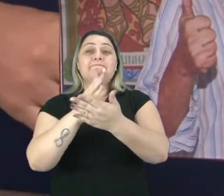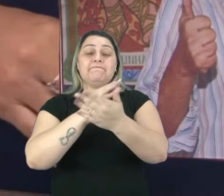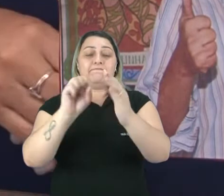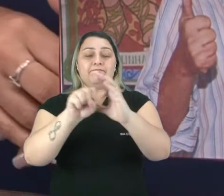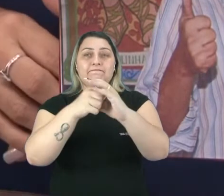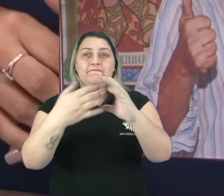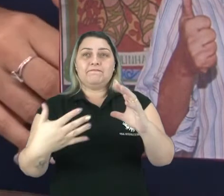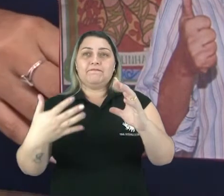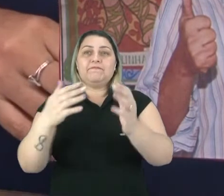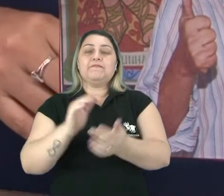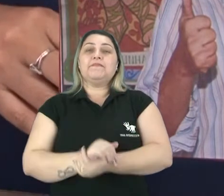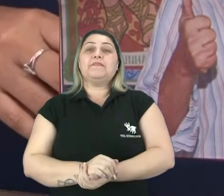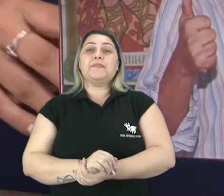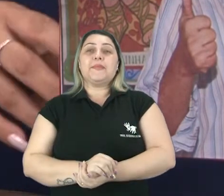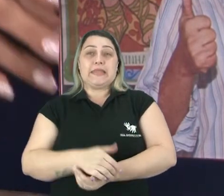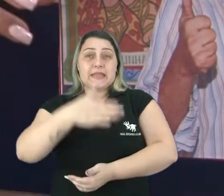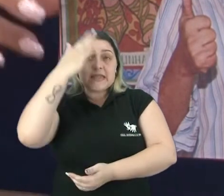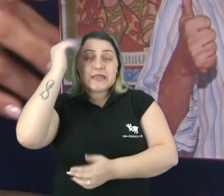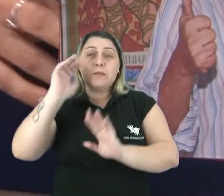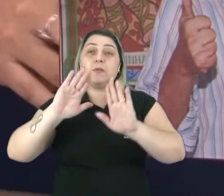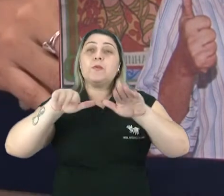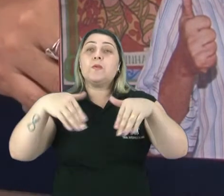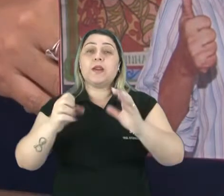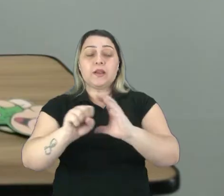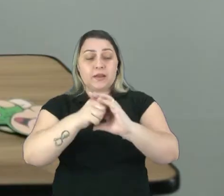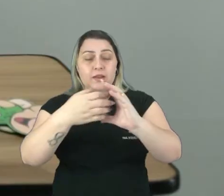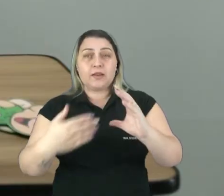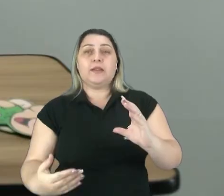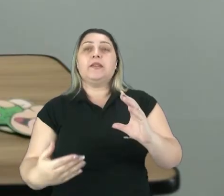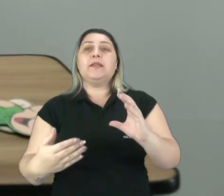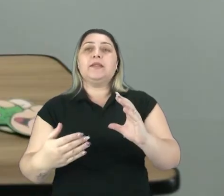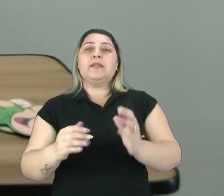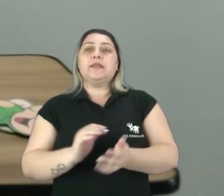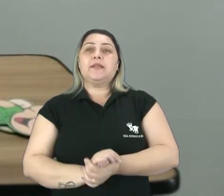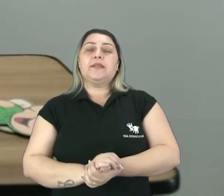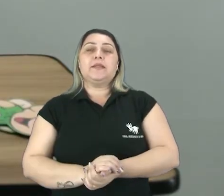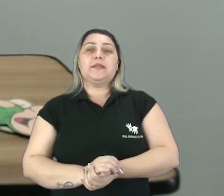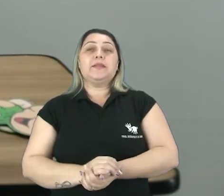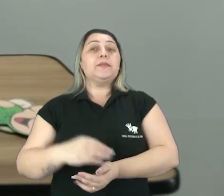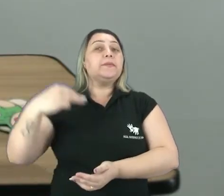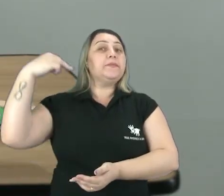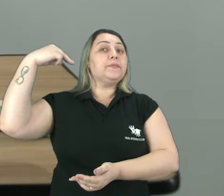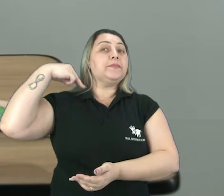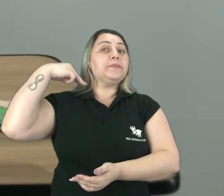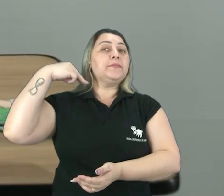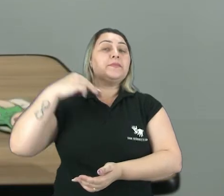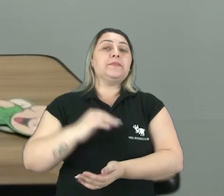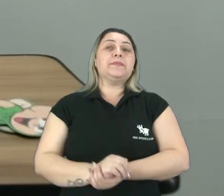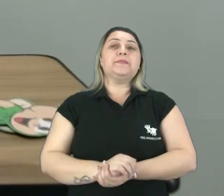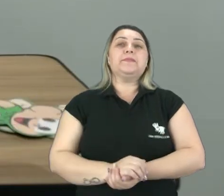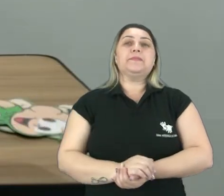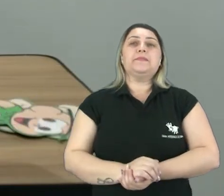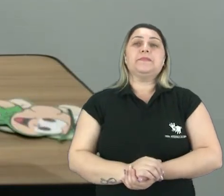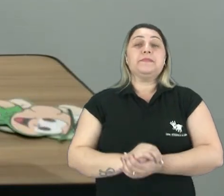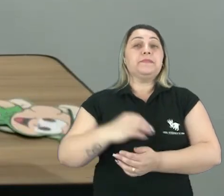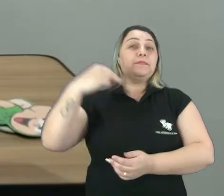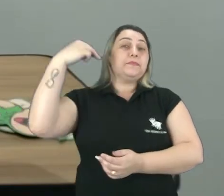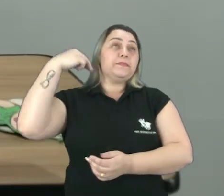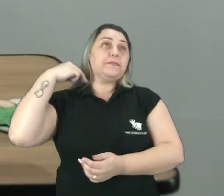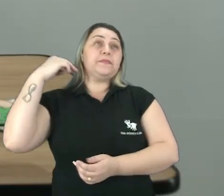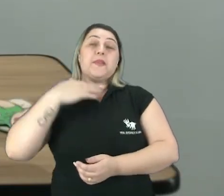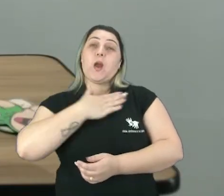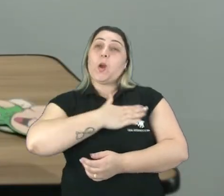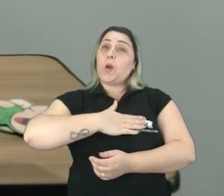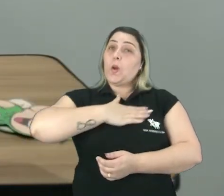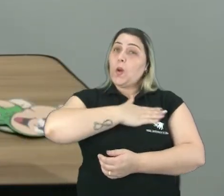algumas características. Alguém sabe quais são as características da Magali? A